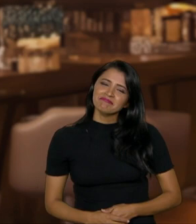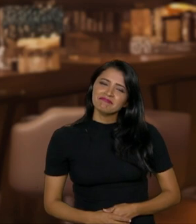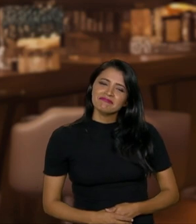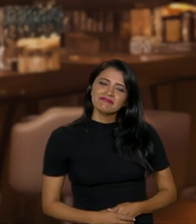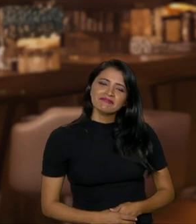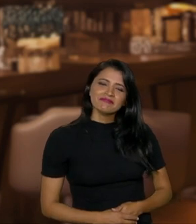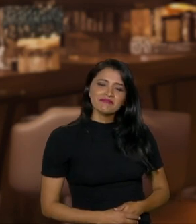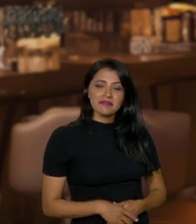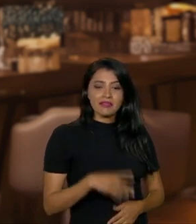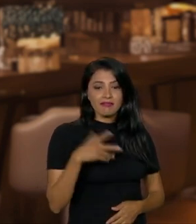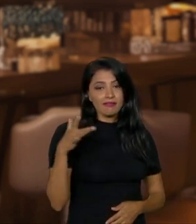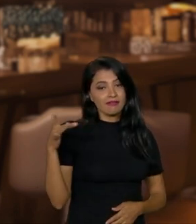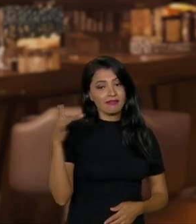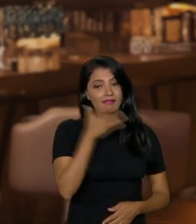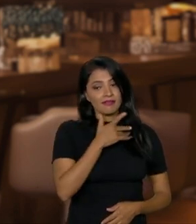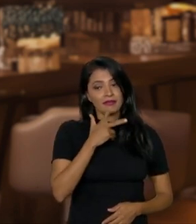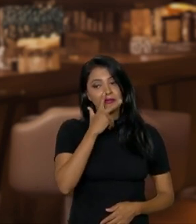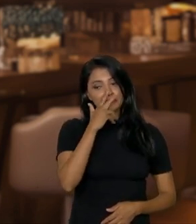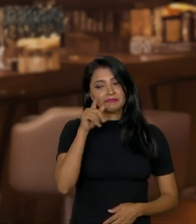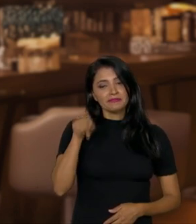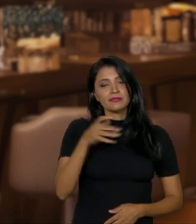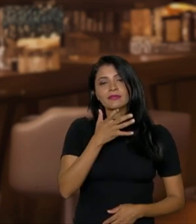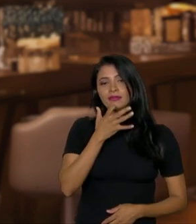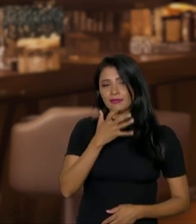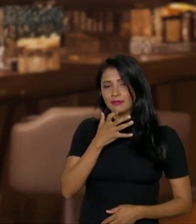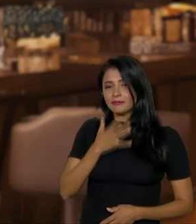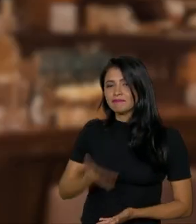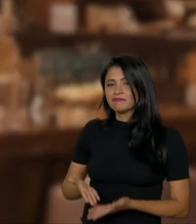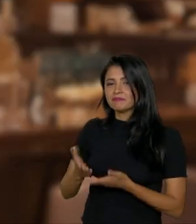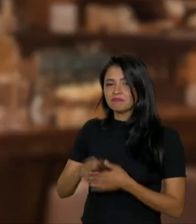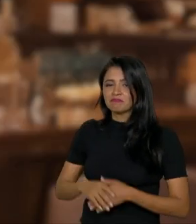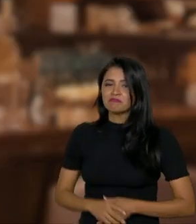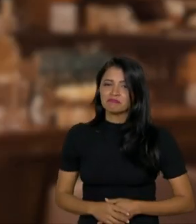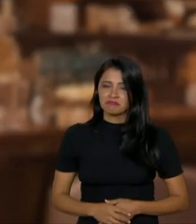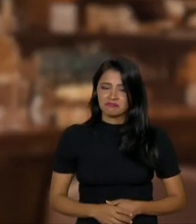Isso aqui tá com a cara boa, gente.